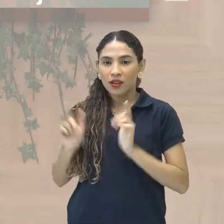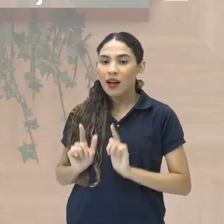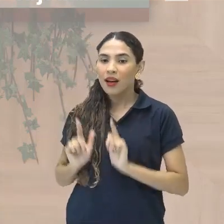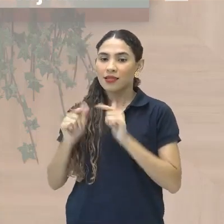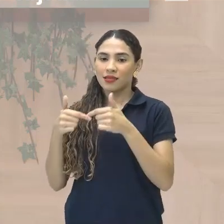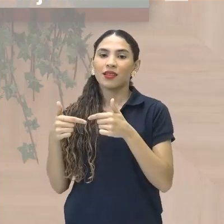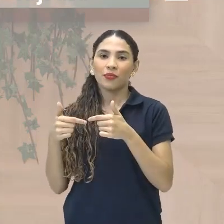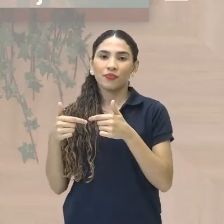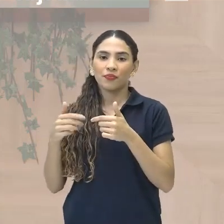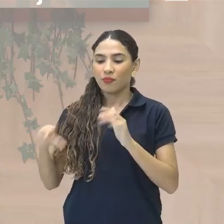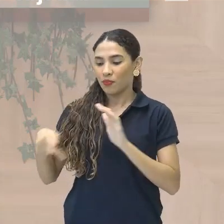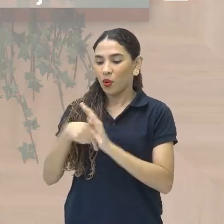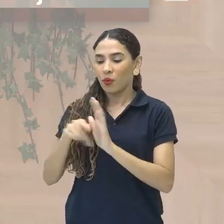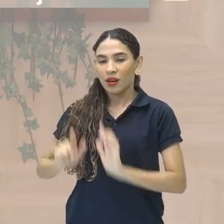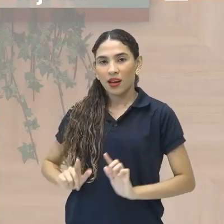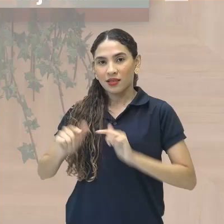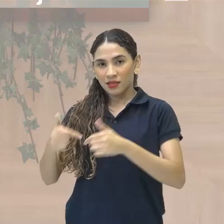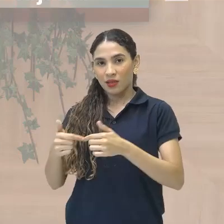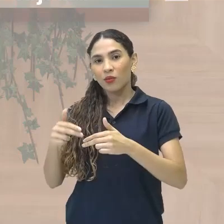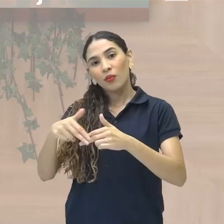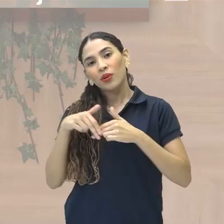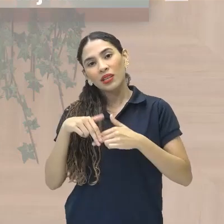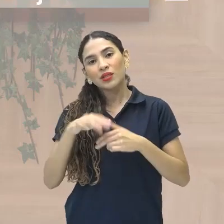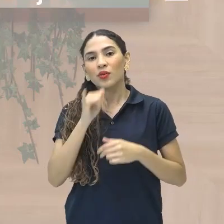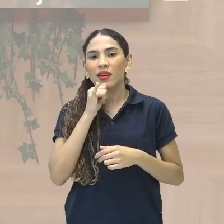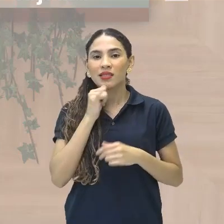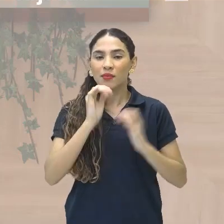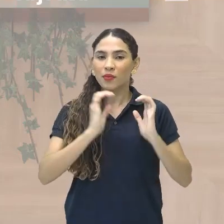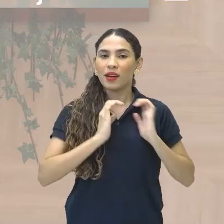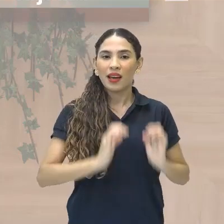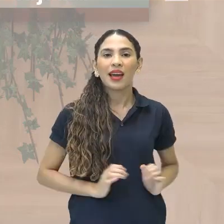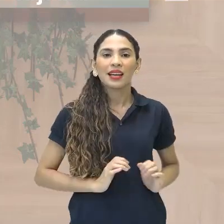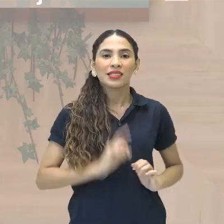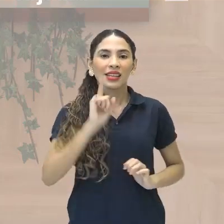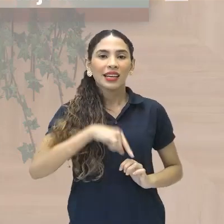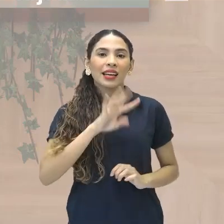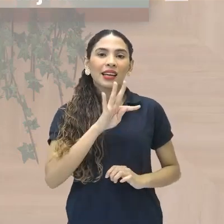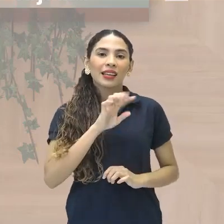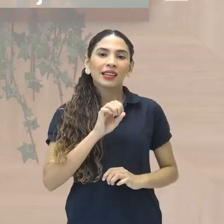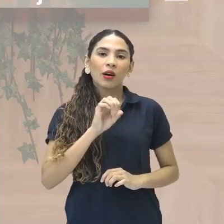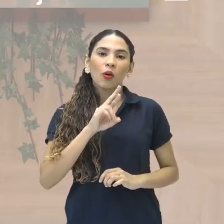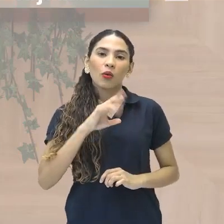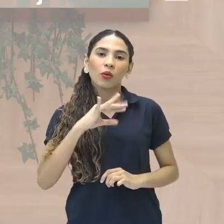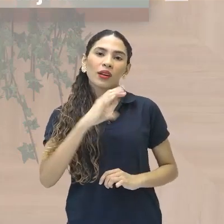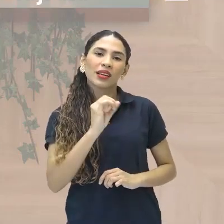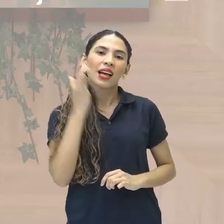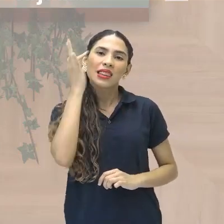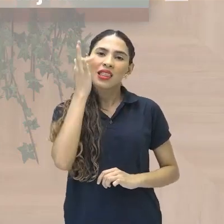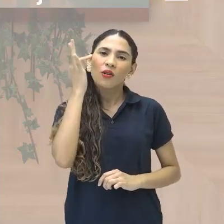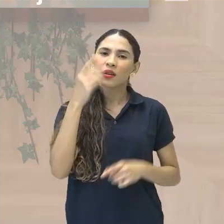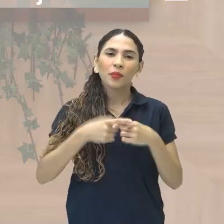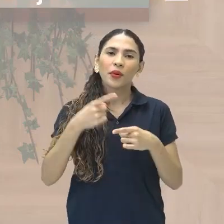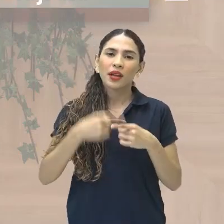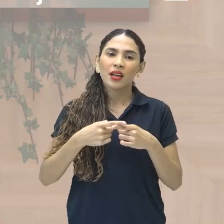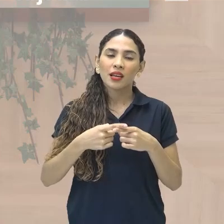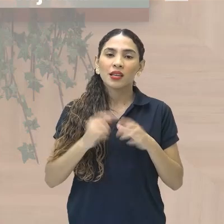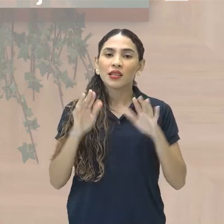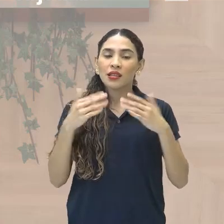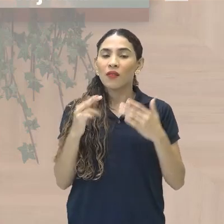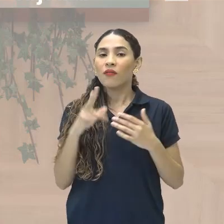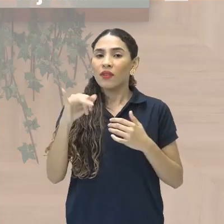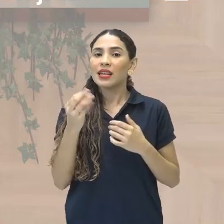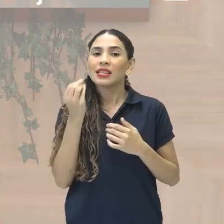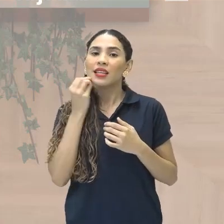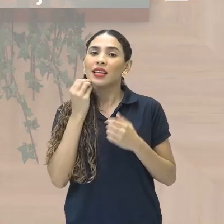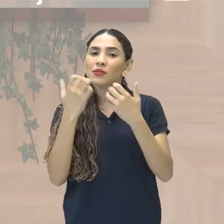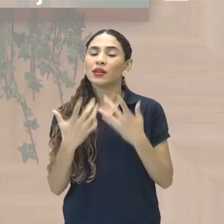a própria ação. Por isso que a ética, ela é teórica. Por que ela é teórica? Porque ela vai